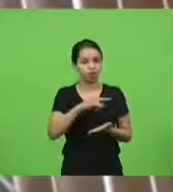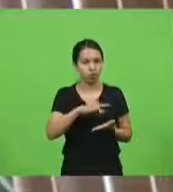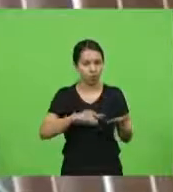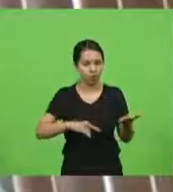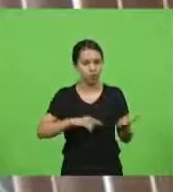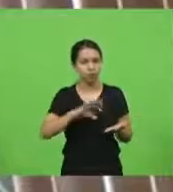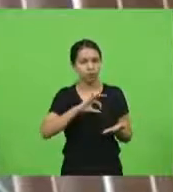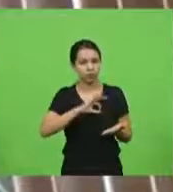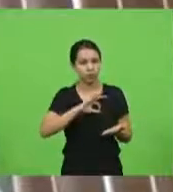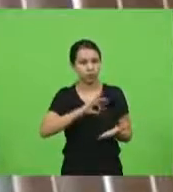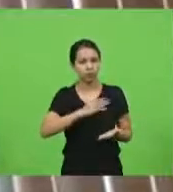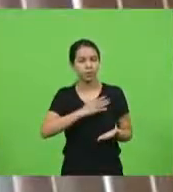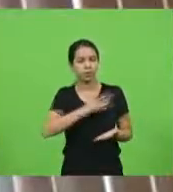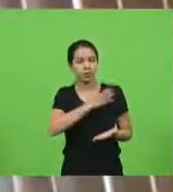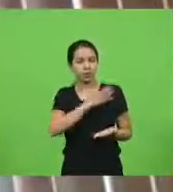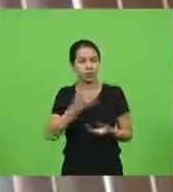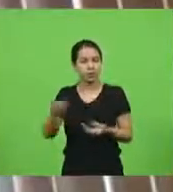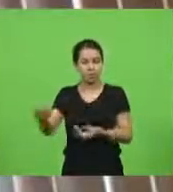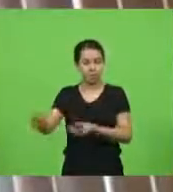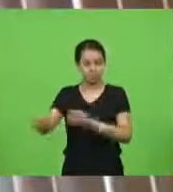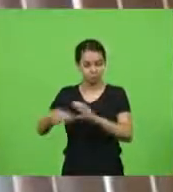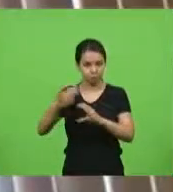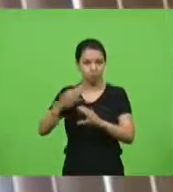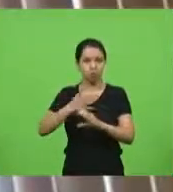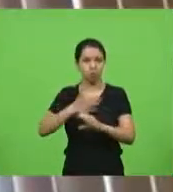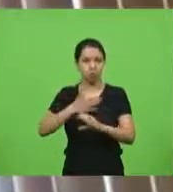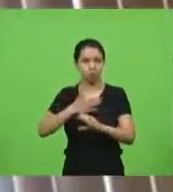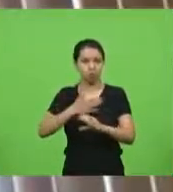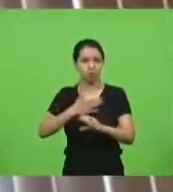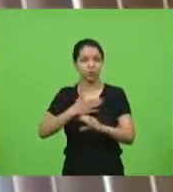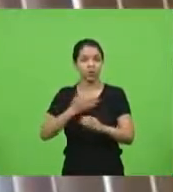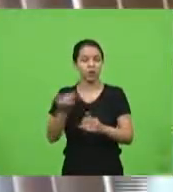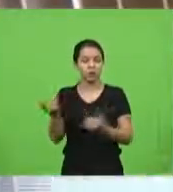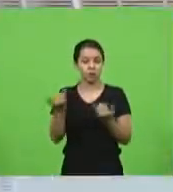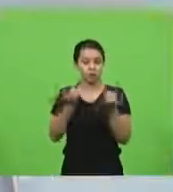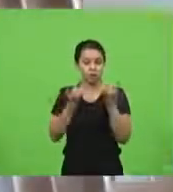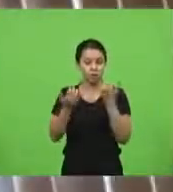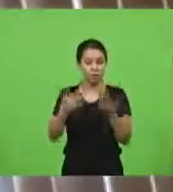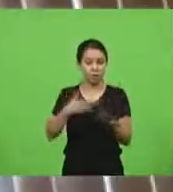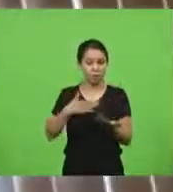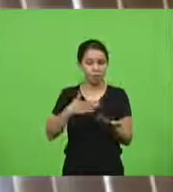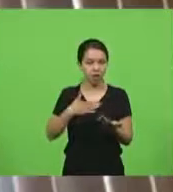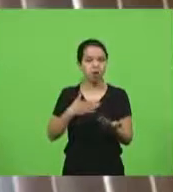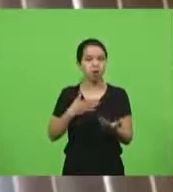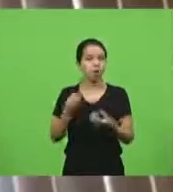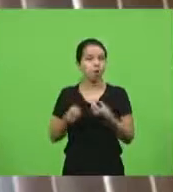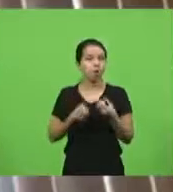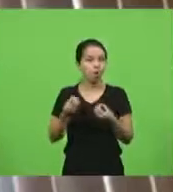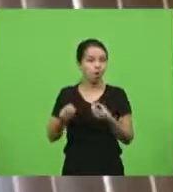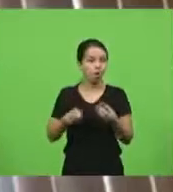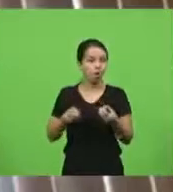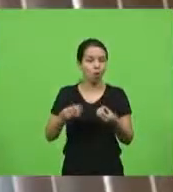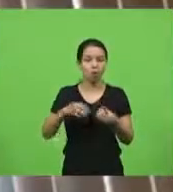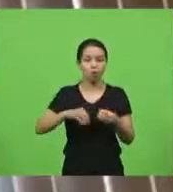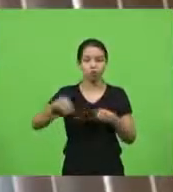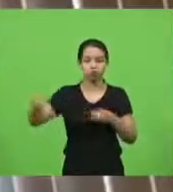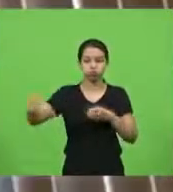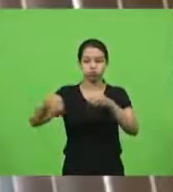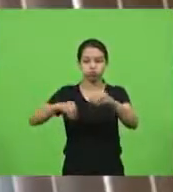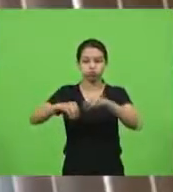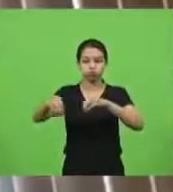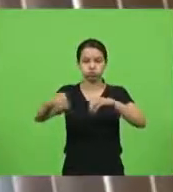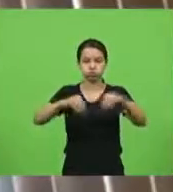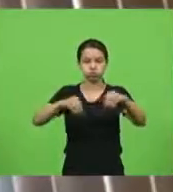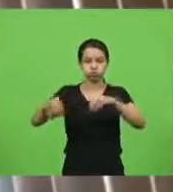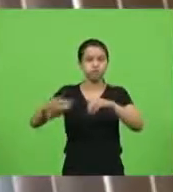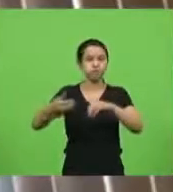me enviou, informando como foram feitas as transferências, como vão ser feitas